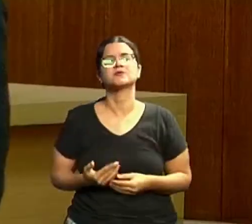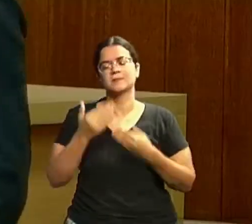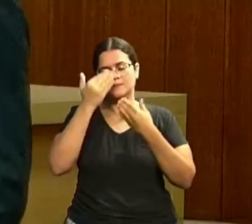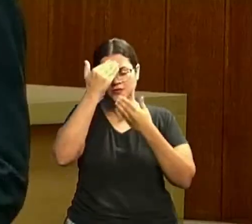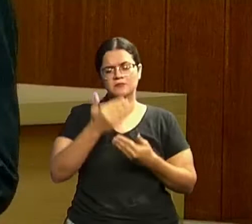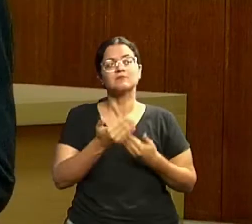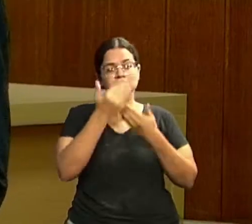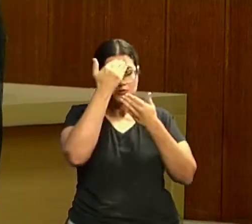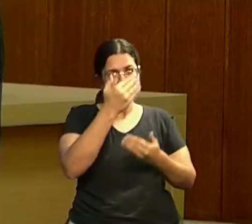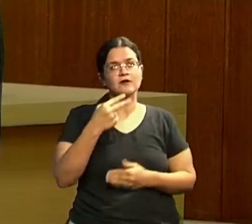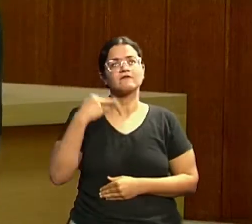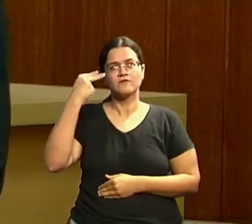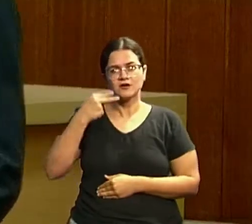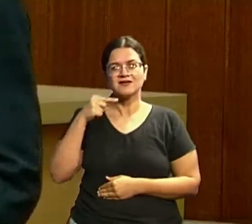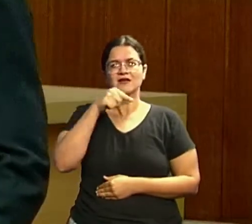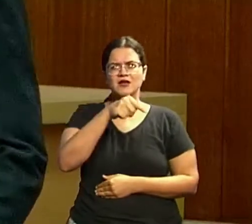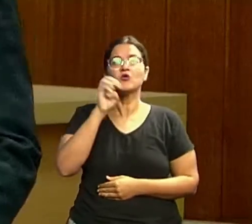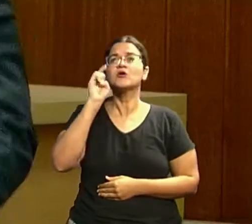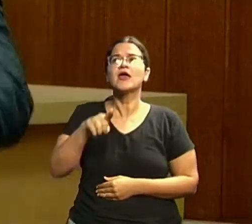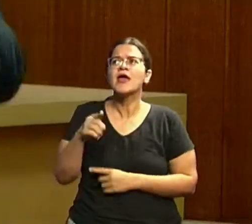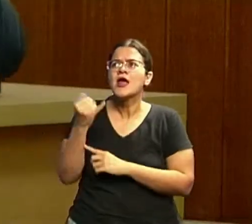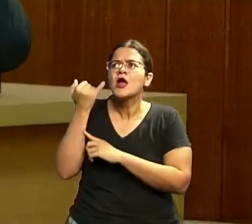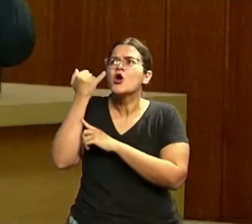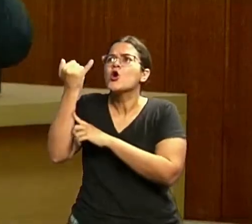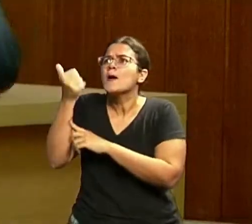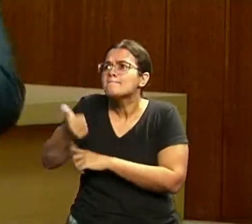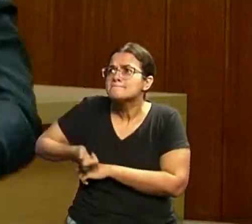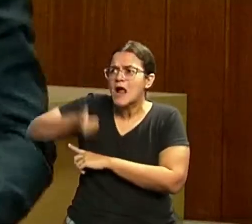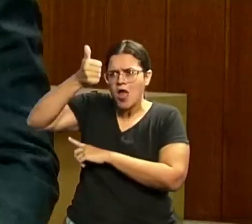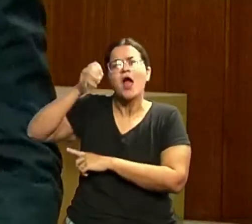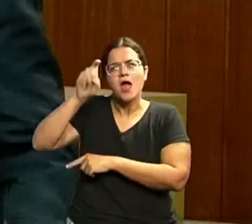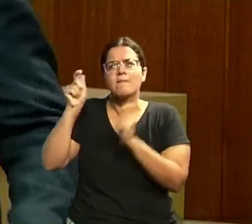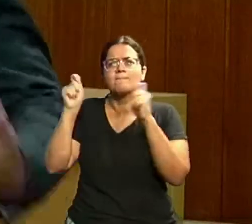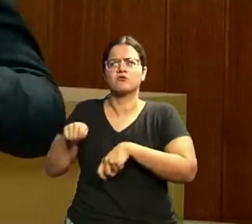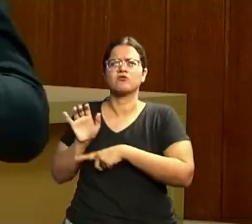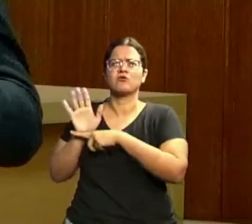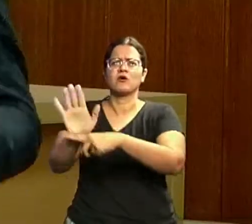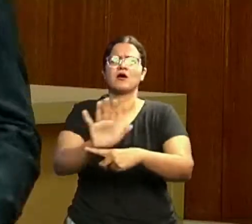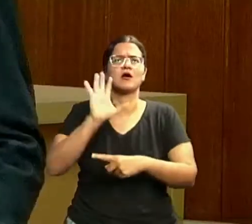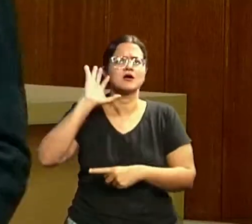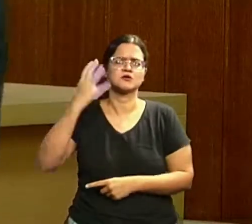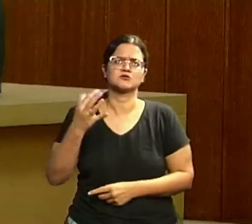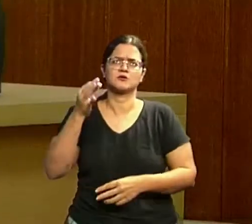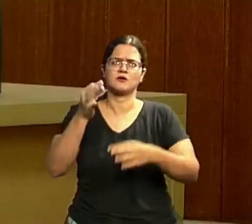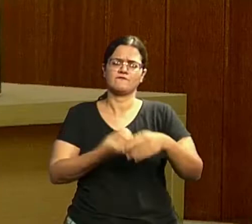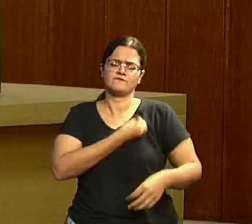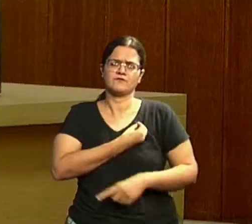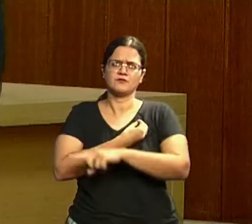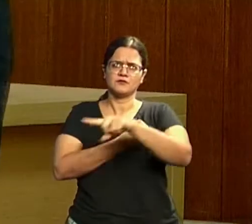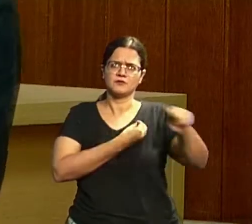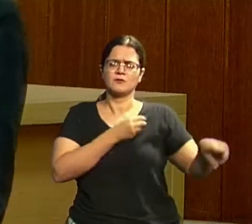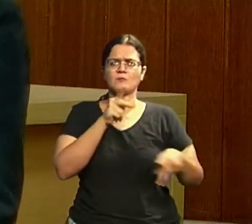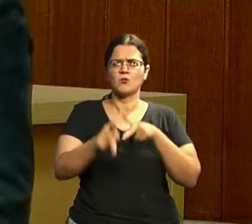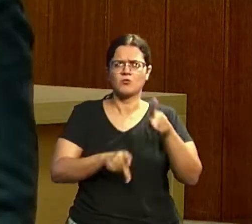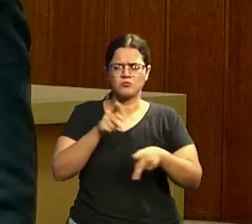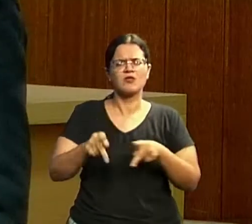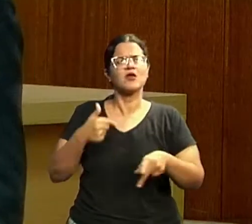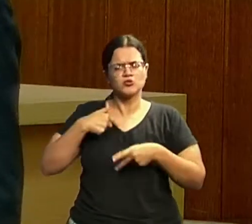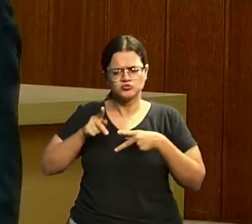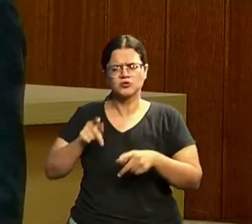vereadora. A ideologia que presta é aquela que resolve a vida do povo, né? É essa que eu pratico, portanto,